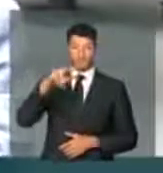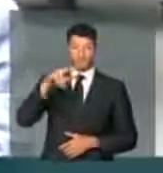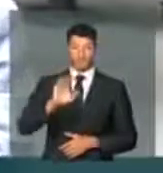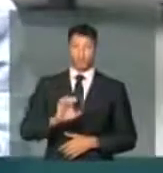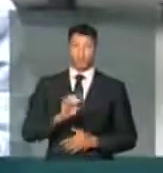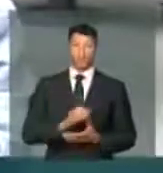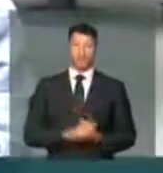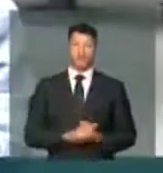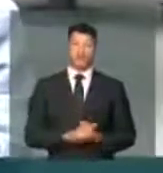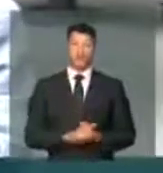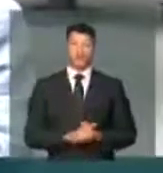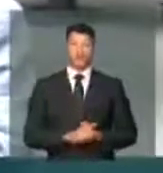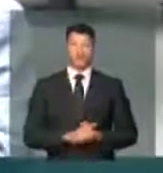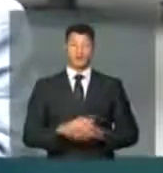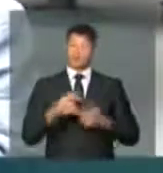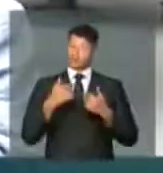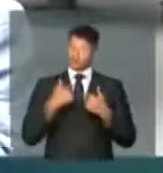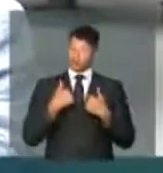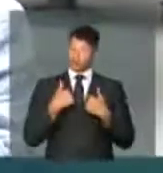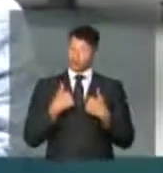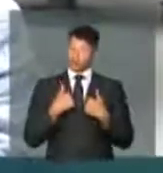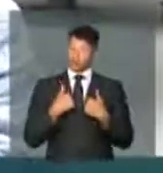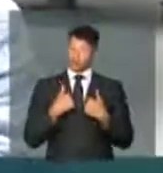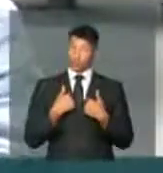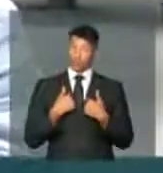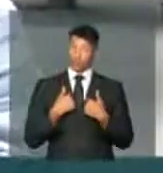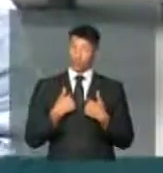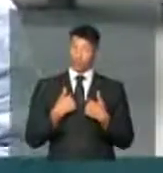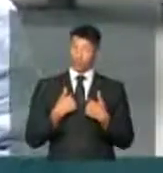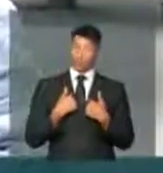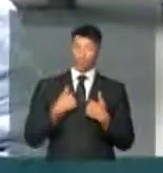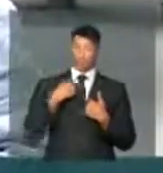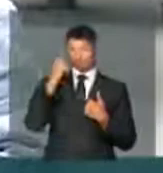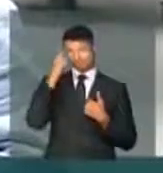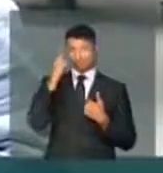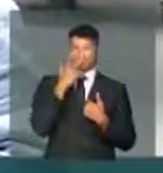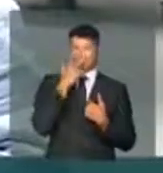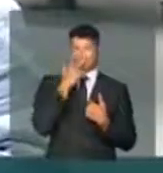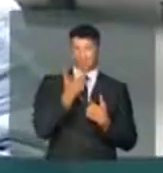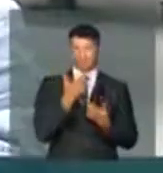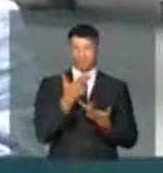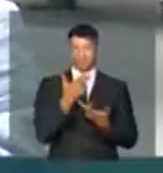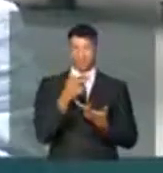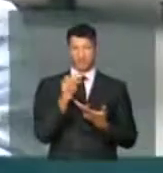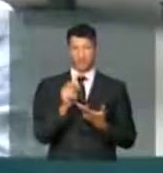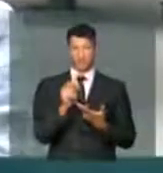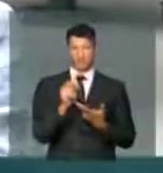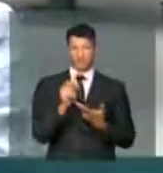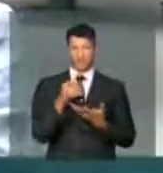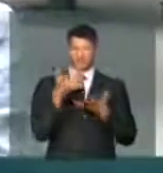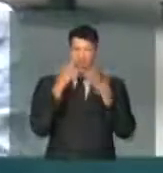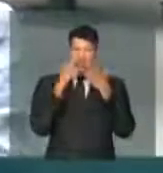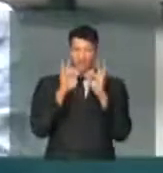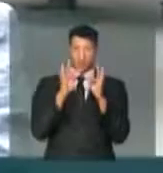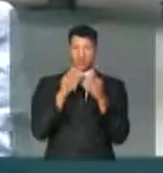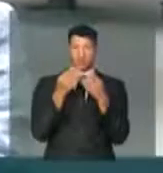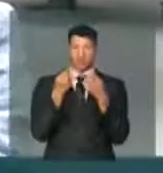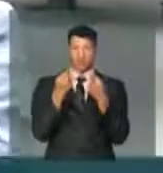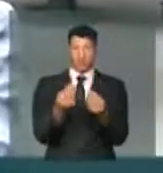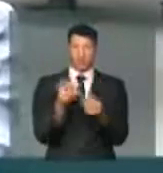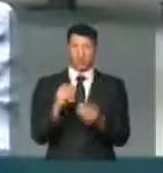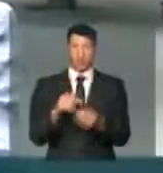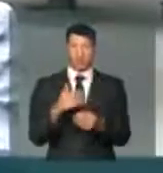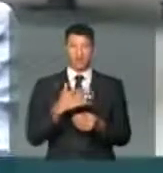Yaredi, eu, a princípio, achava que o melhor testemunho que eu poderia dar era